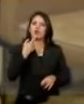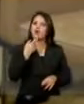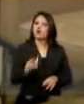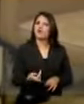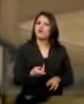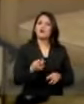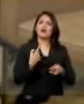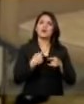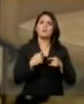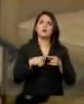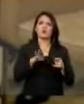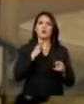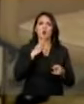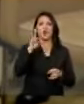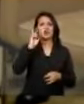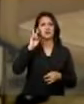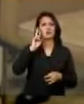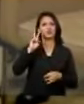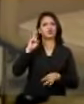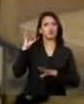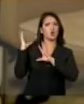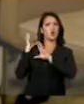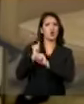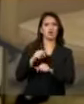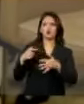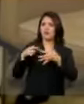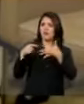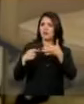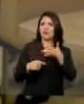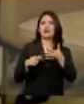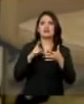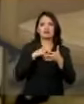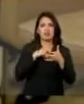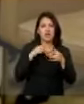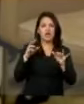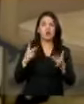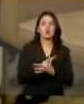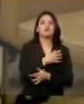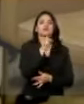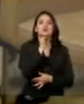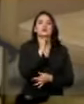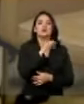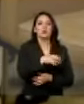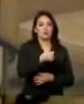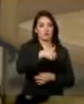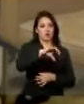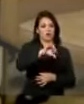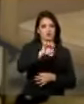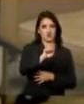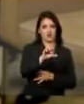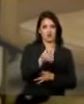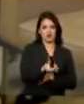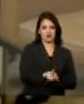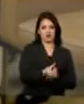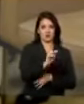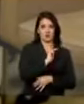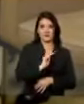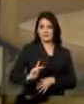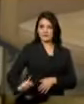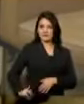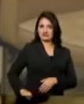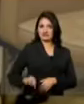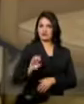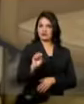históricos, excelentíssimo presidente. Em 1986, o presidente da República, José Sarney,